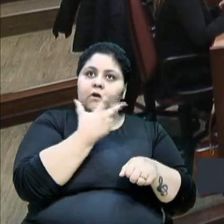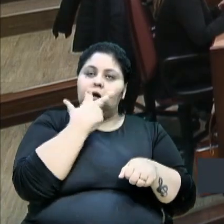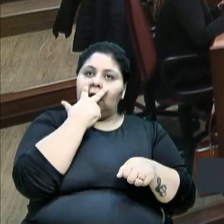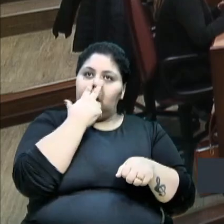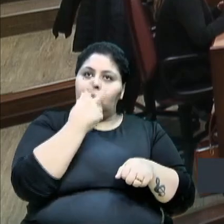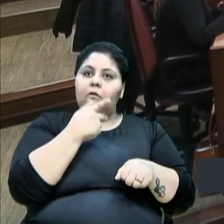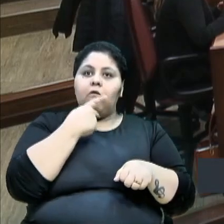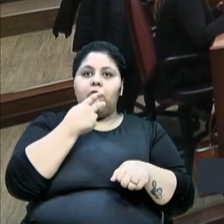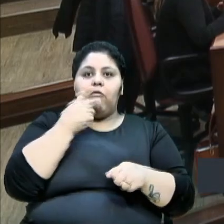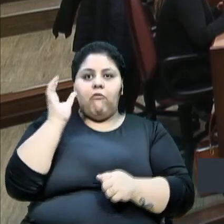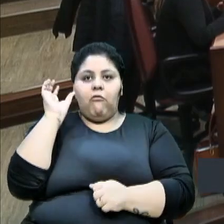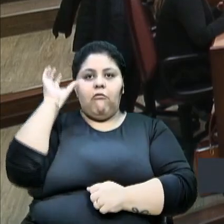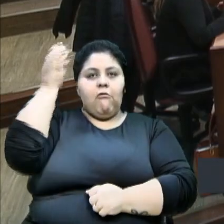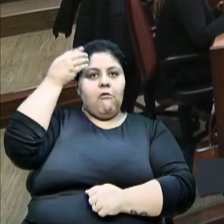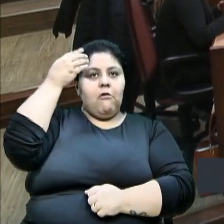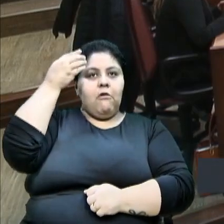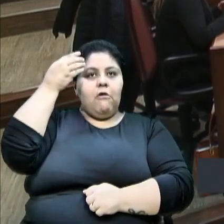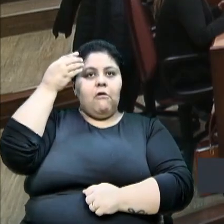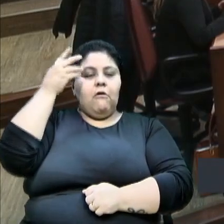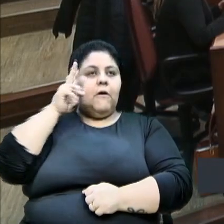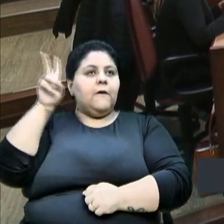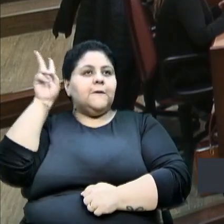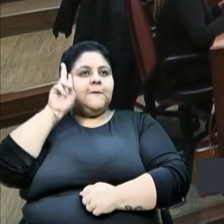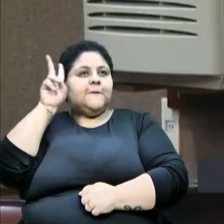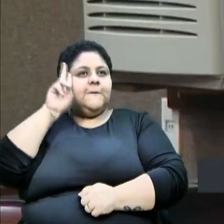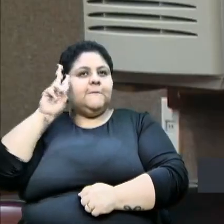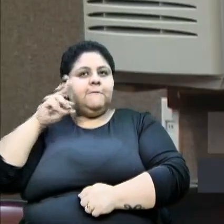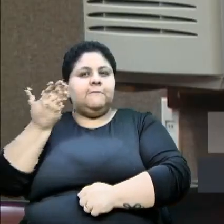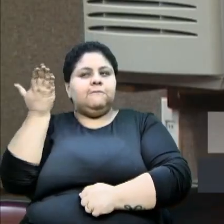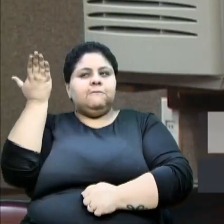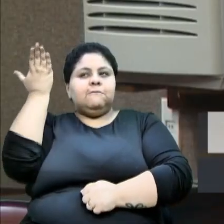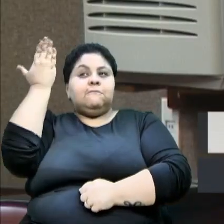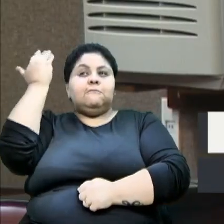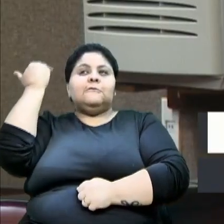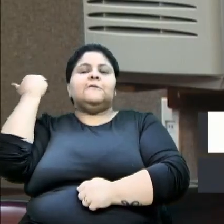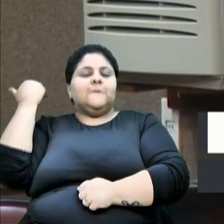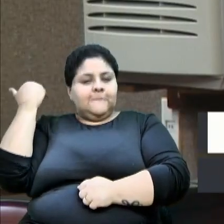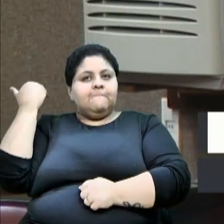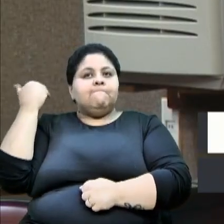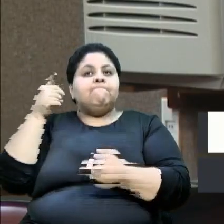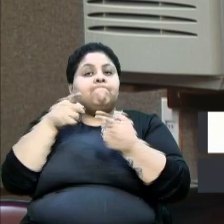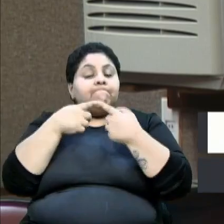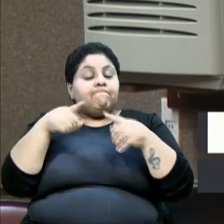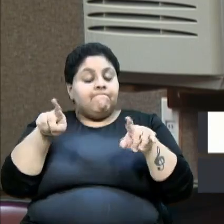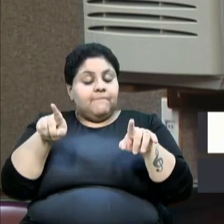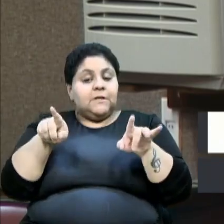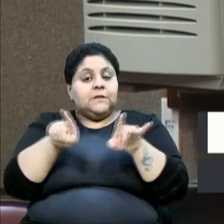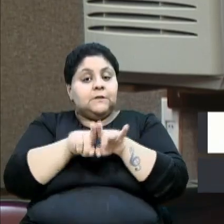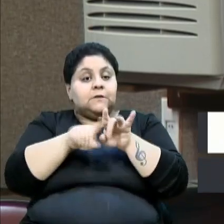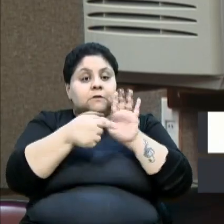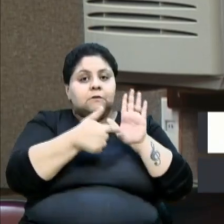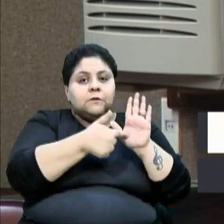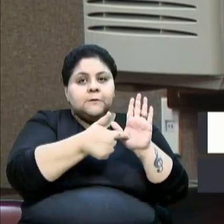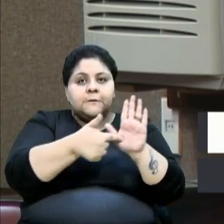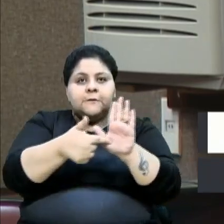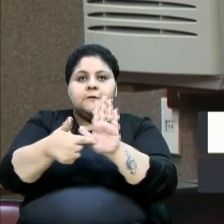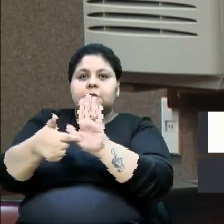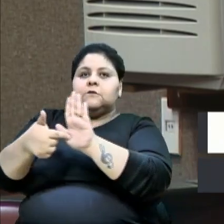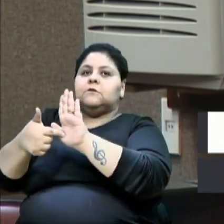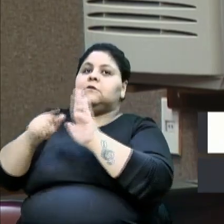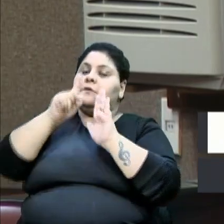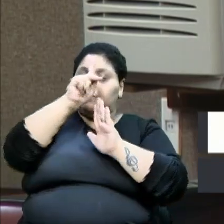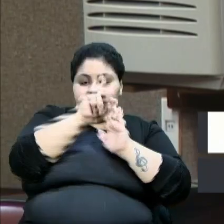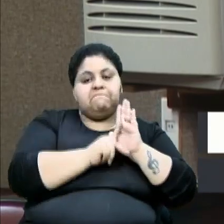Felipe, que fez um resgate histórico, cronológico, mas destacar os pontos, né, deste